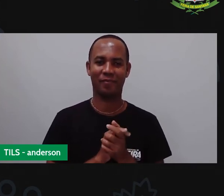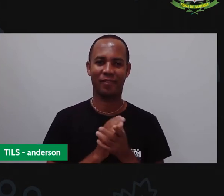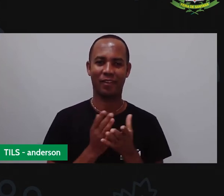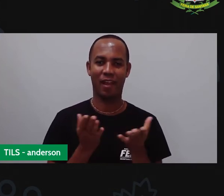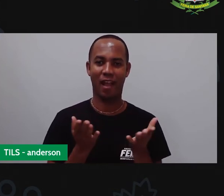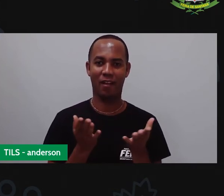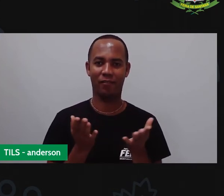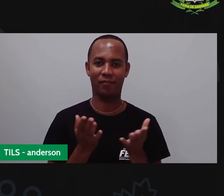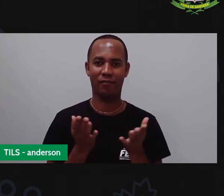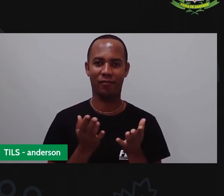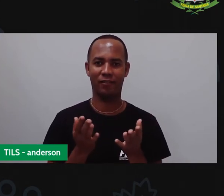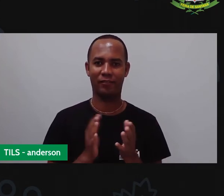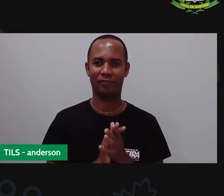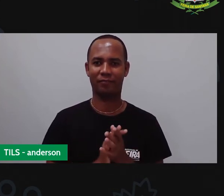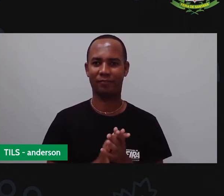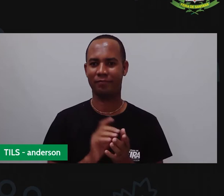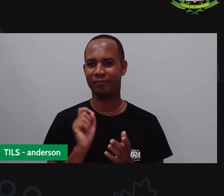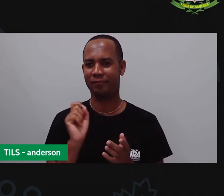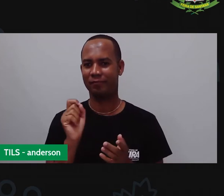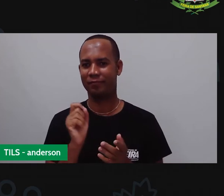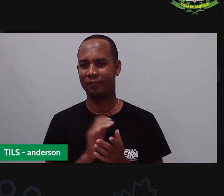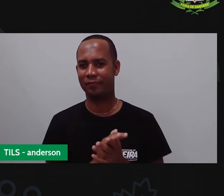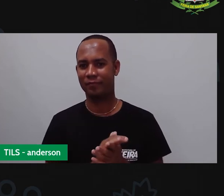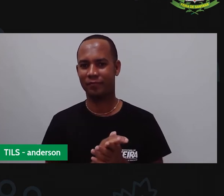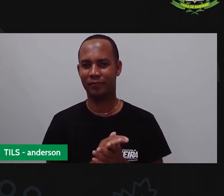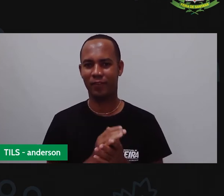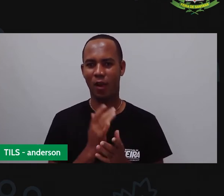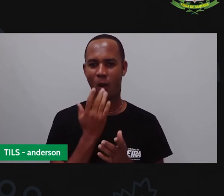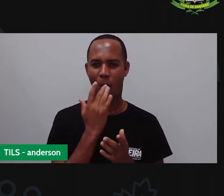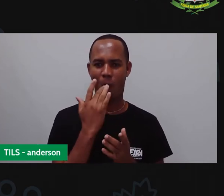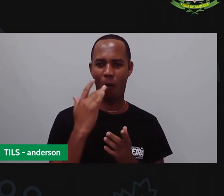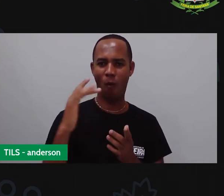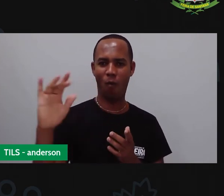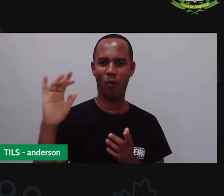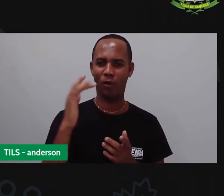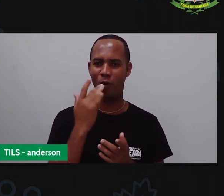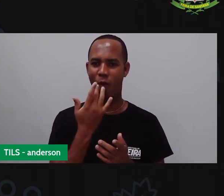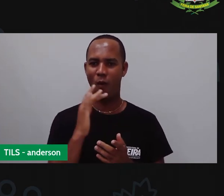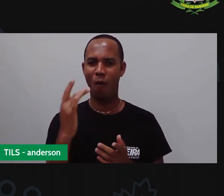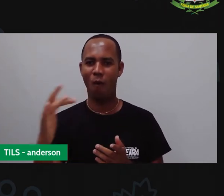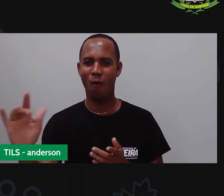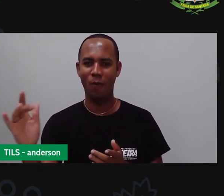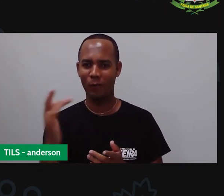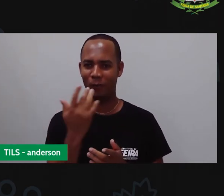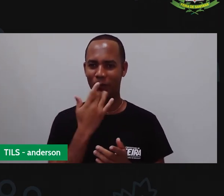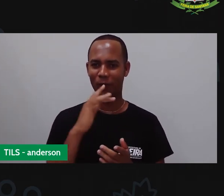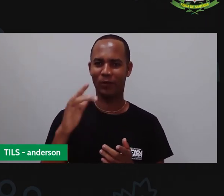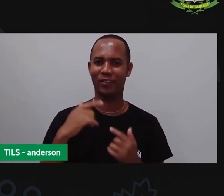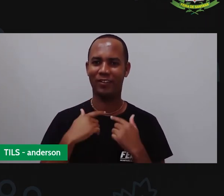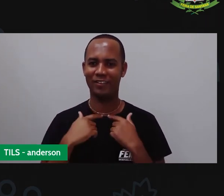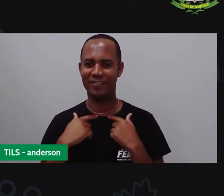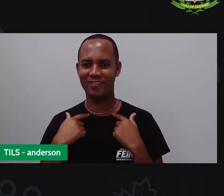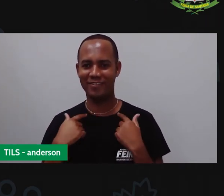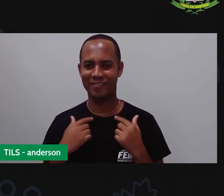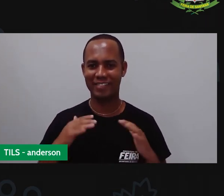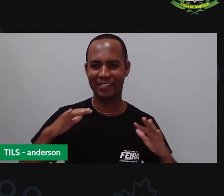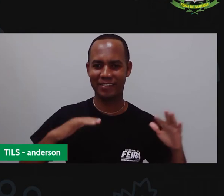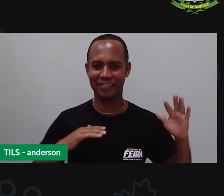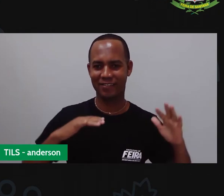olha bem para Anderson né ouro Olha eu coloco ouro isso